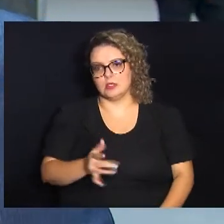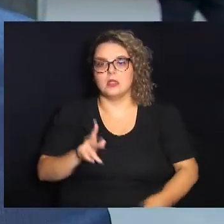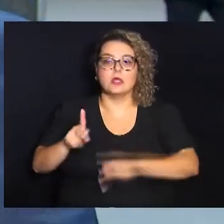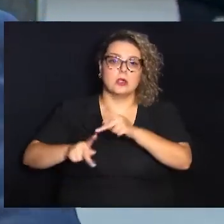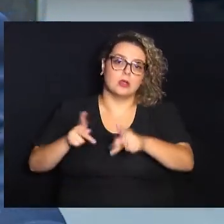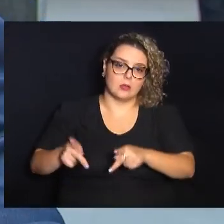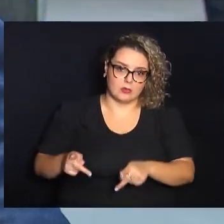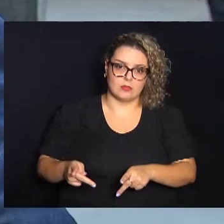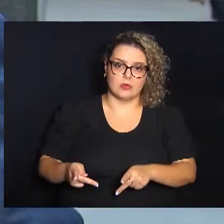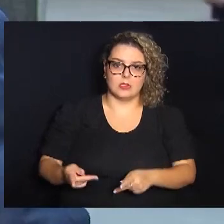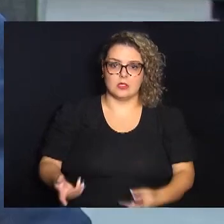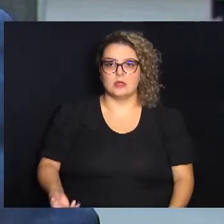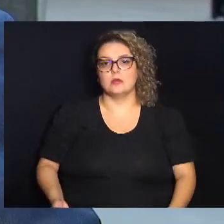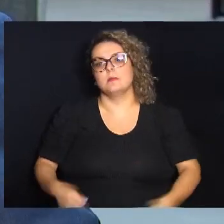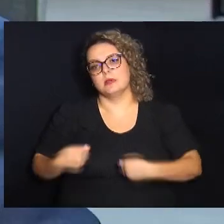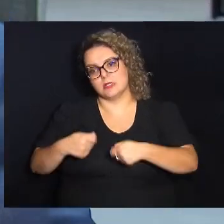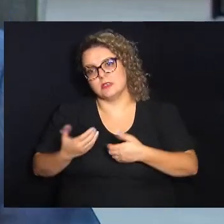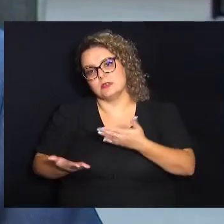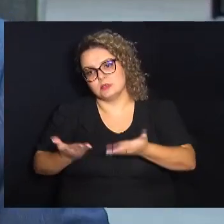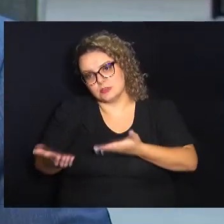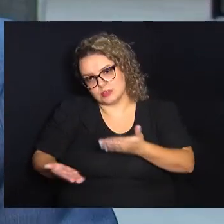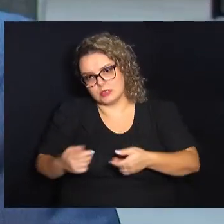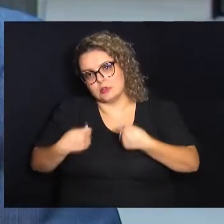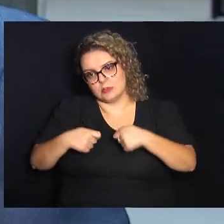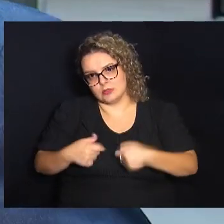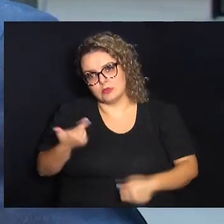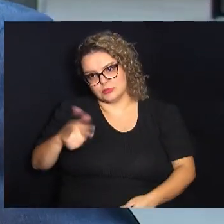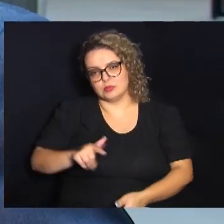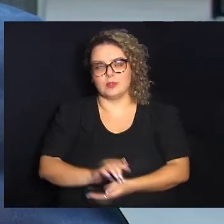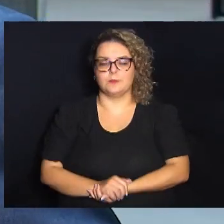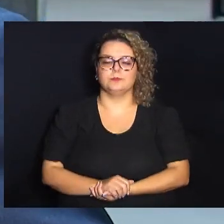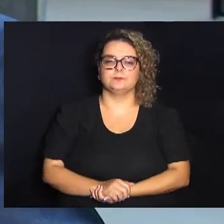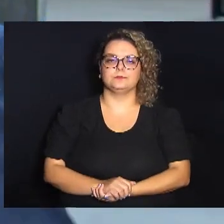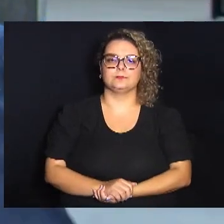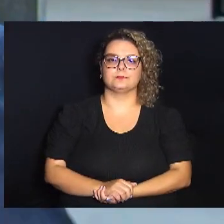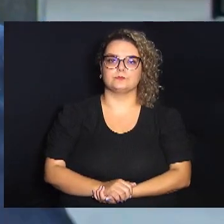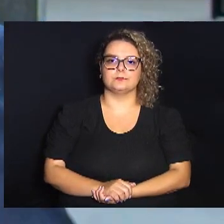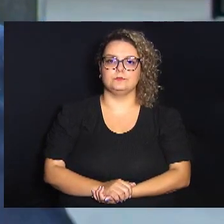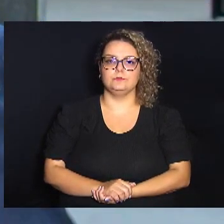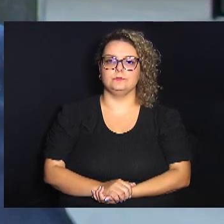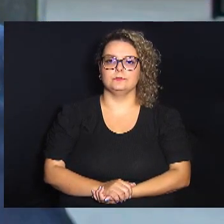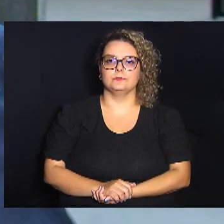mosquito. E a população também nem por isso vai deixar de tomar os devidos cuidados também.